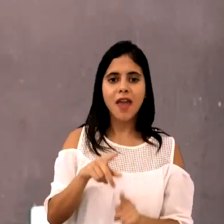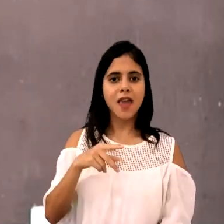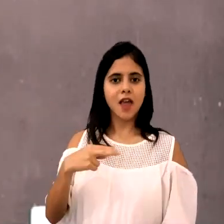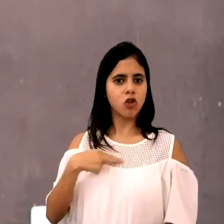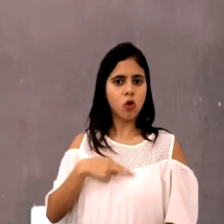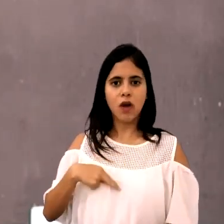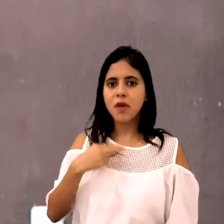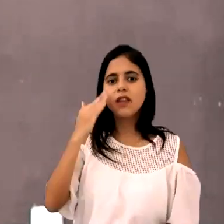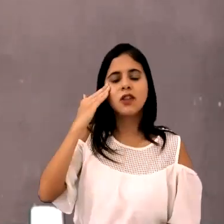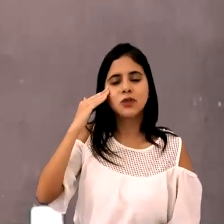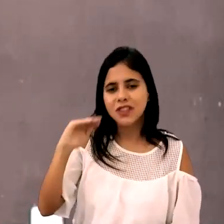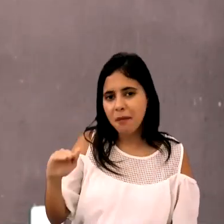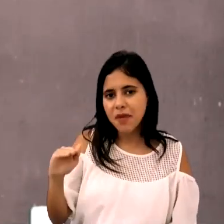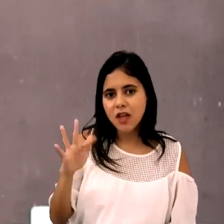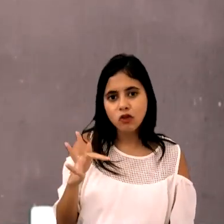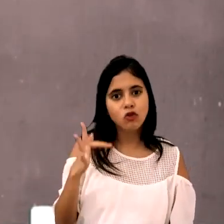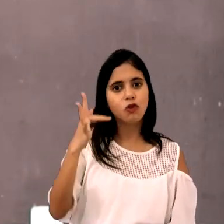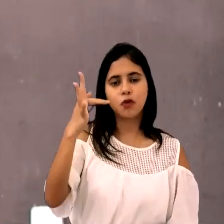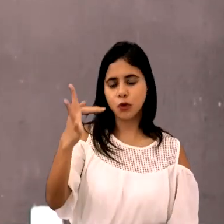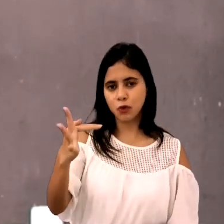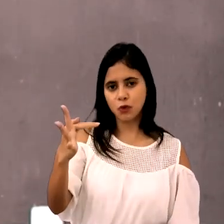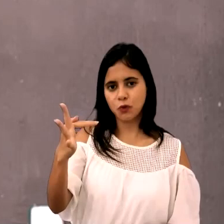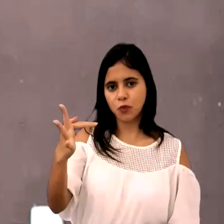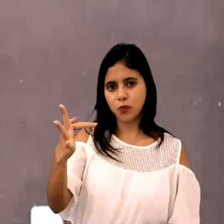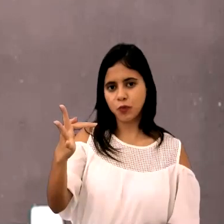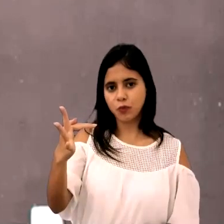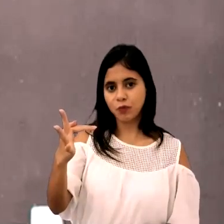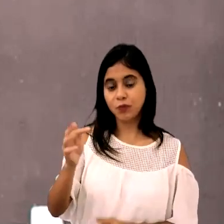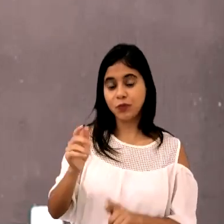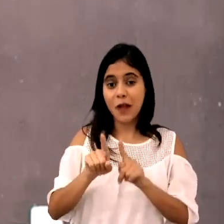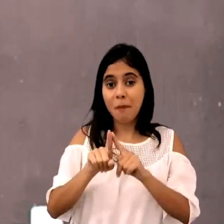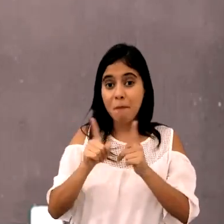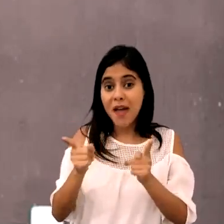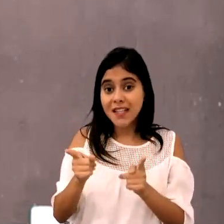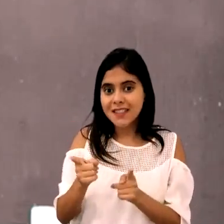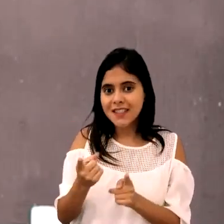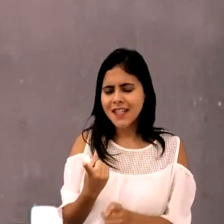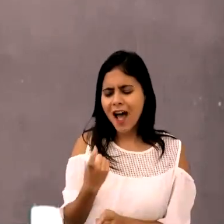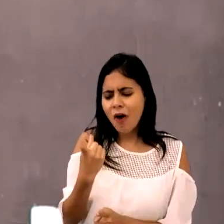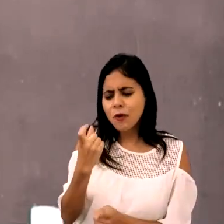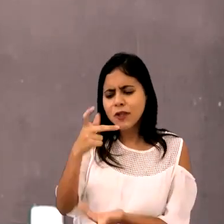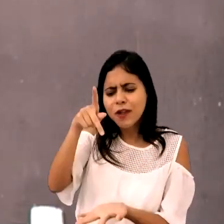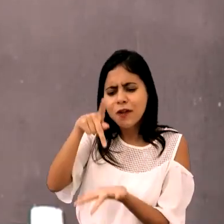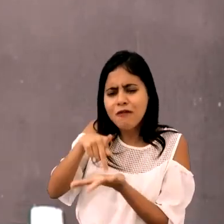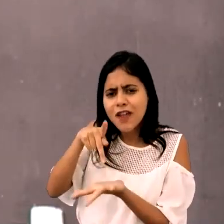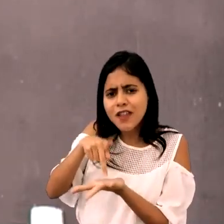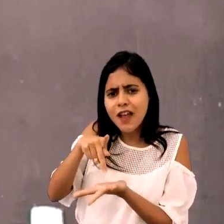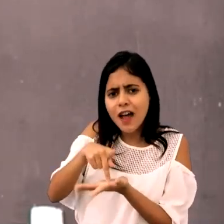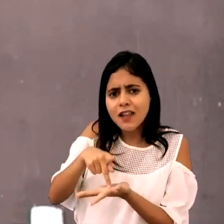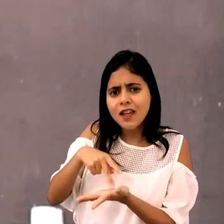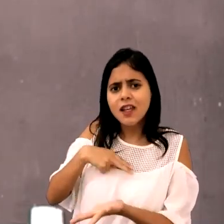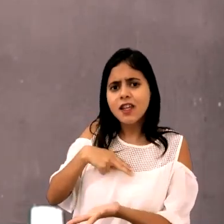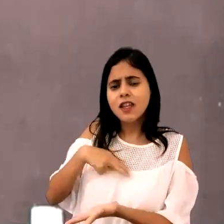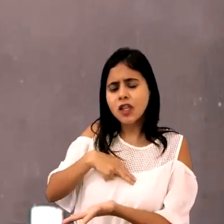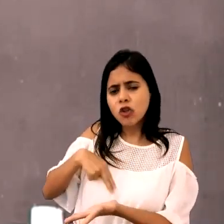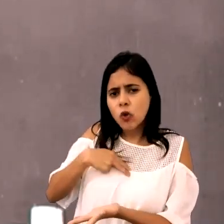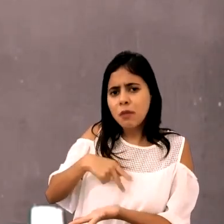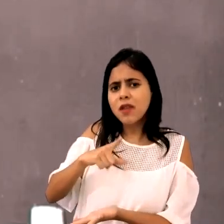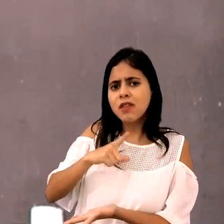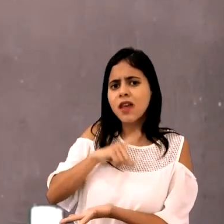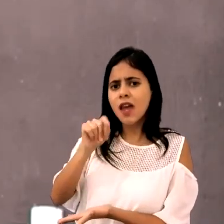mundo. Nada disso ela sabe. Mas a única verdade que ela se apoia é: eu preciso proteger minha